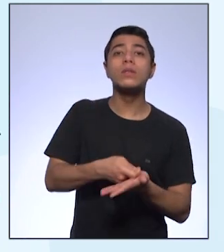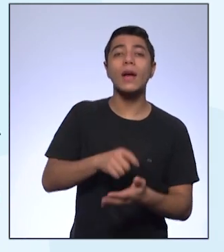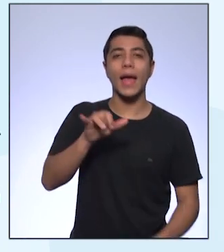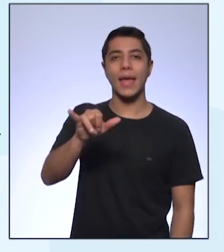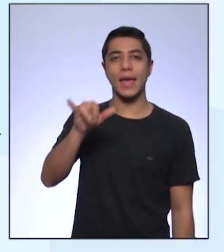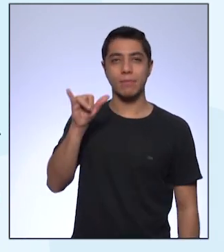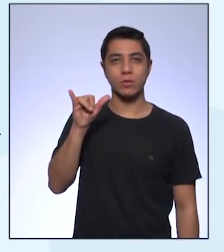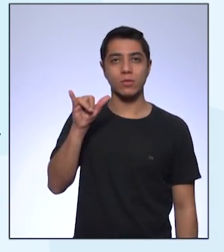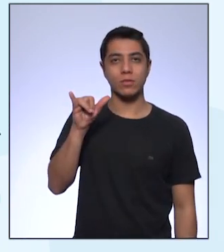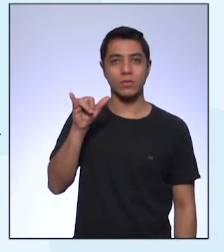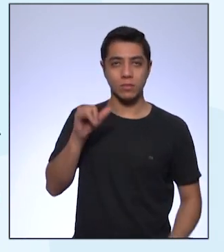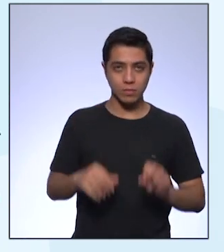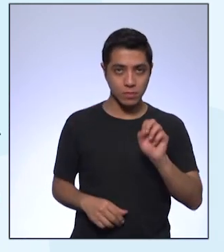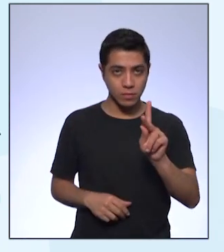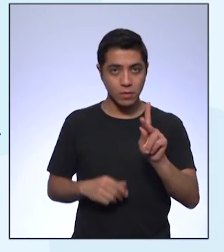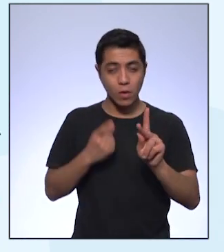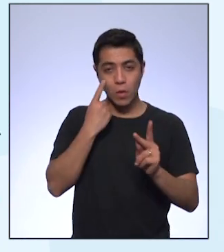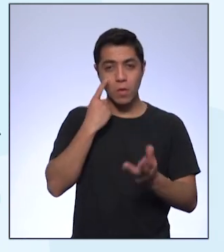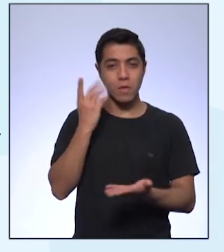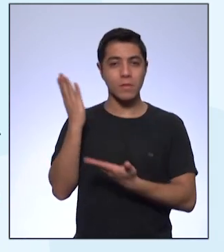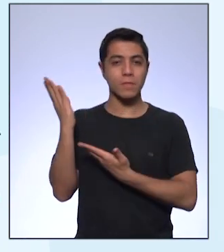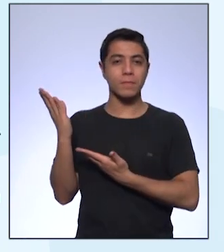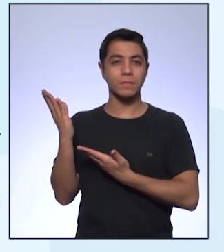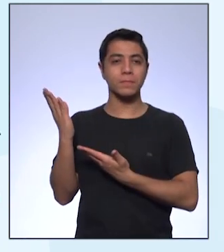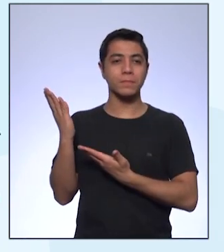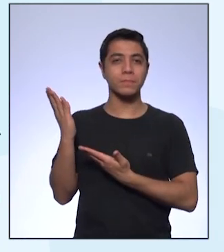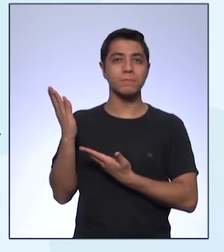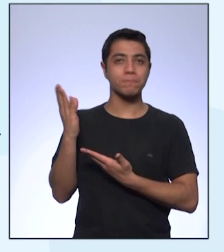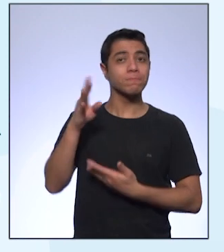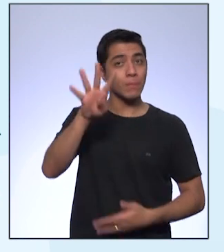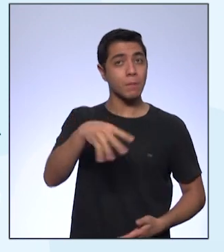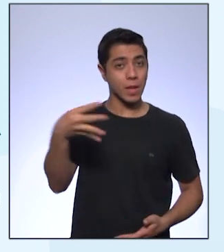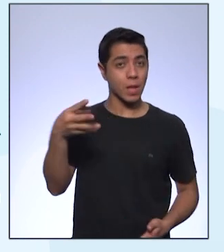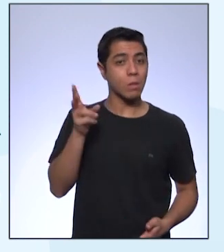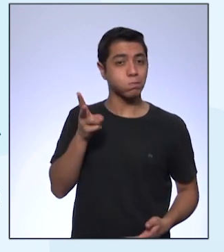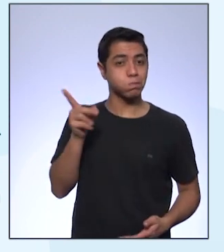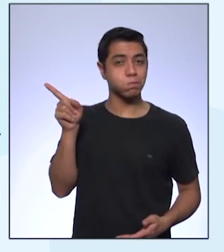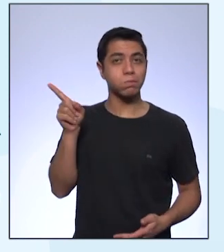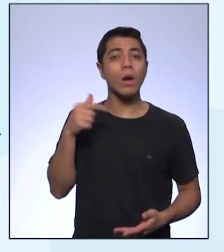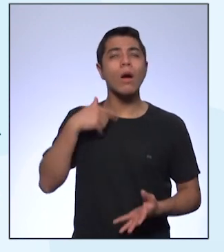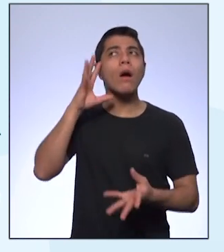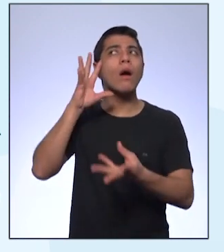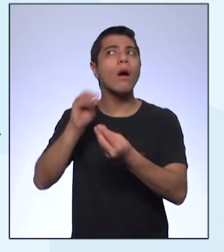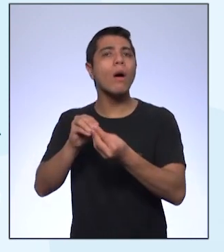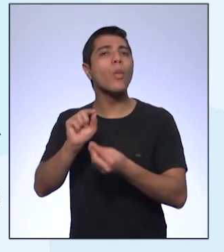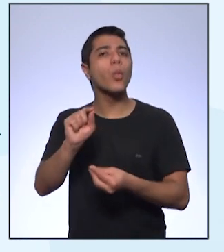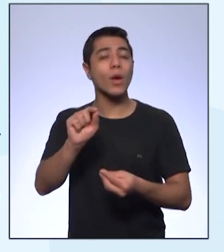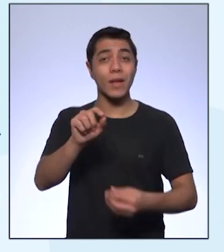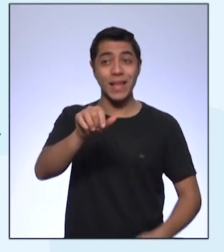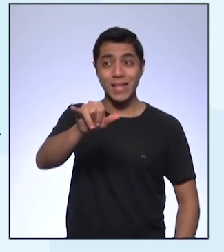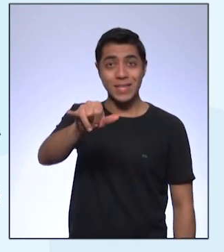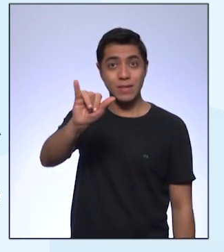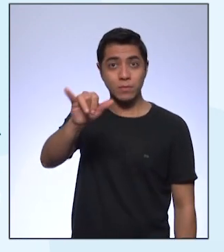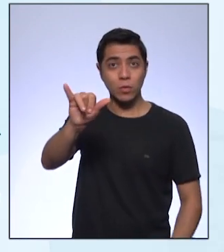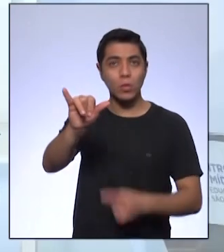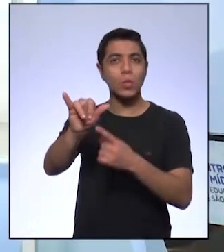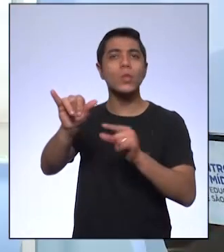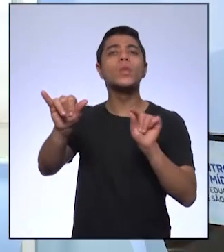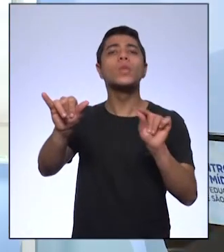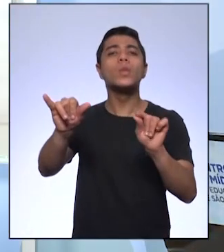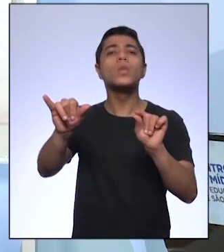vai determinar. Veja que a tabelinha é a mesma e aí o que, que a gente conclui? O y é o preço a ser pago,